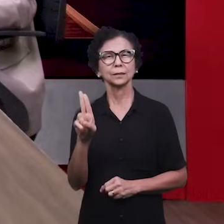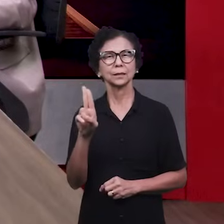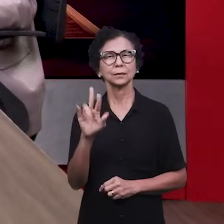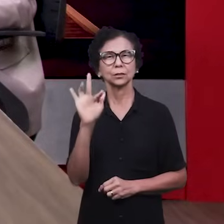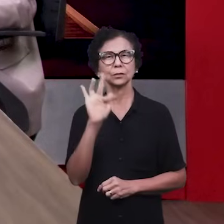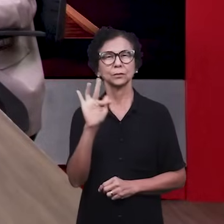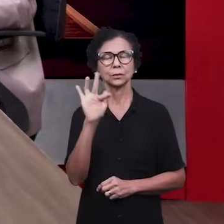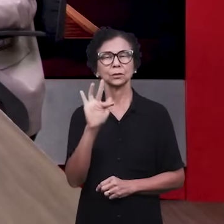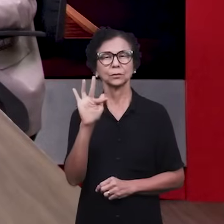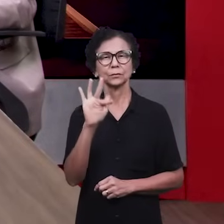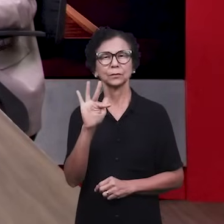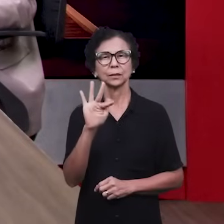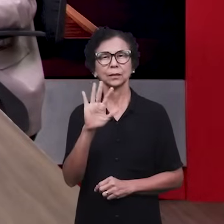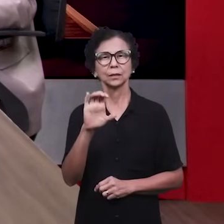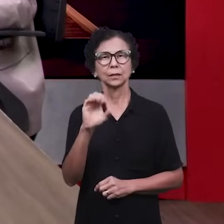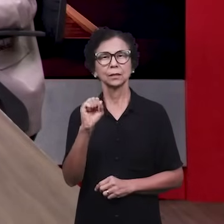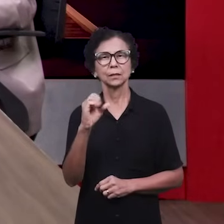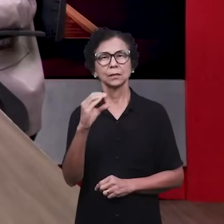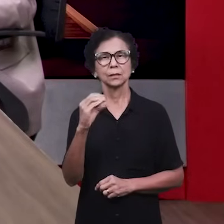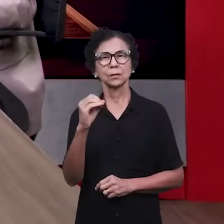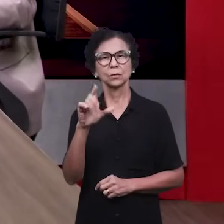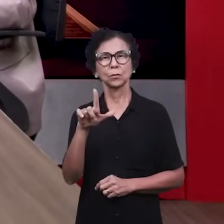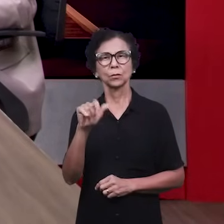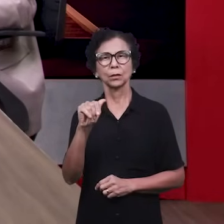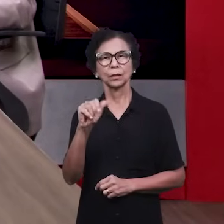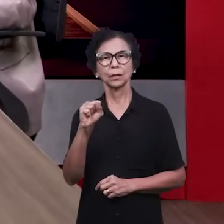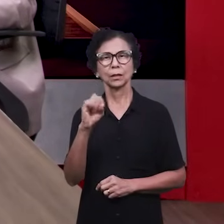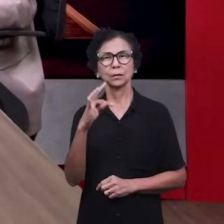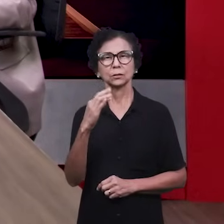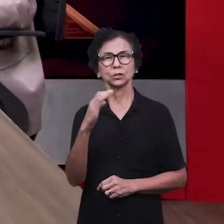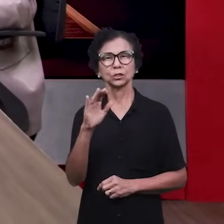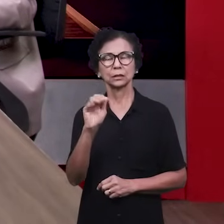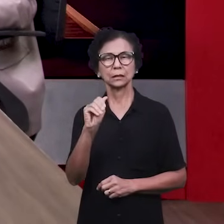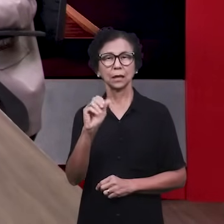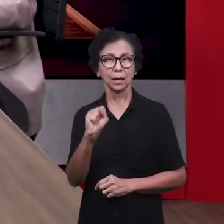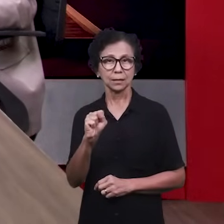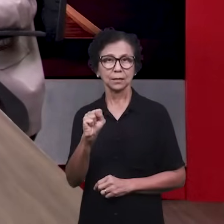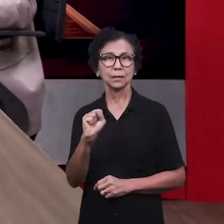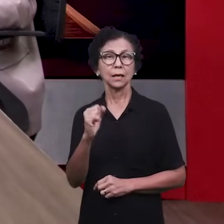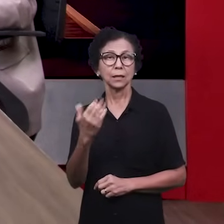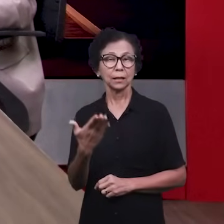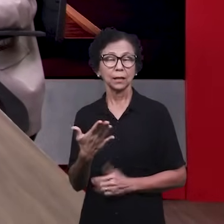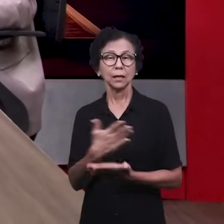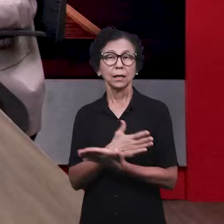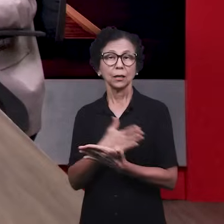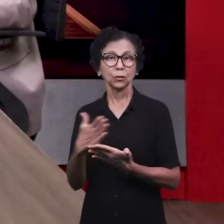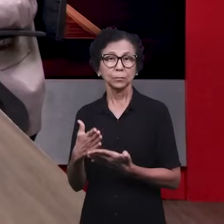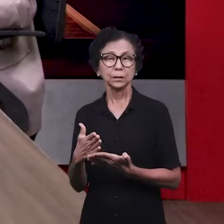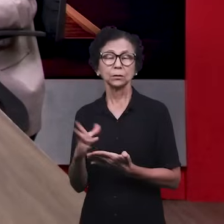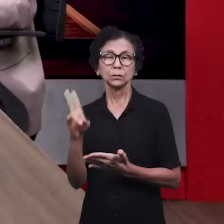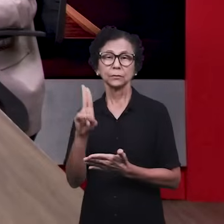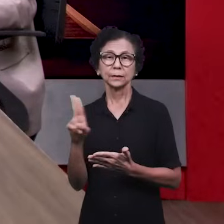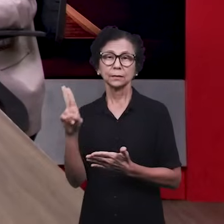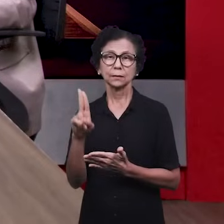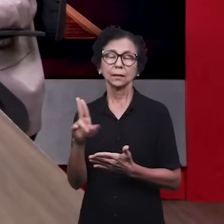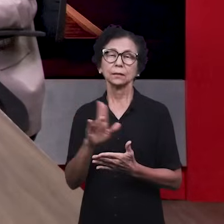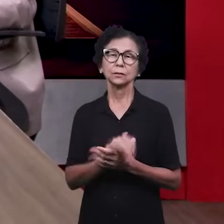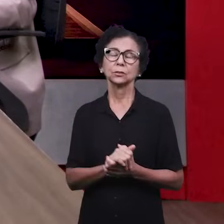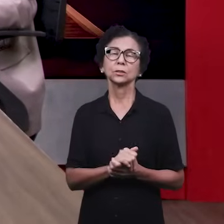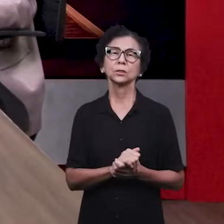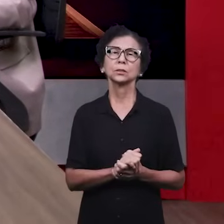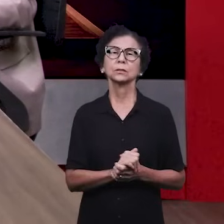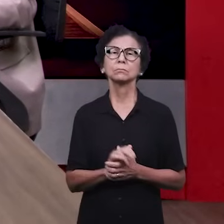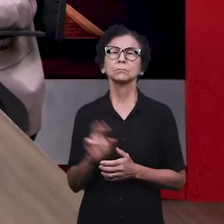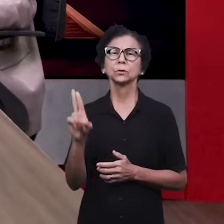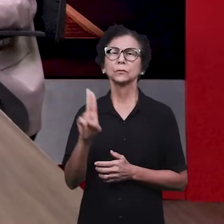surgiram, porque as universidades surgiram com o cristianismo aqui. Foi uma coisa boa, não foi uma coisa... A universidade está até hoje. Uma